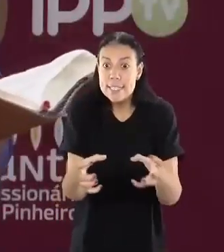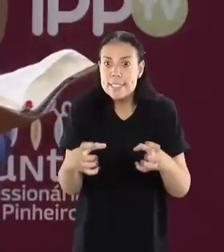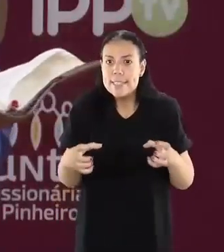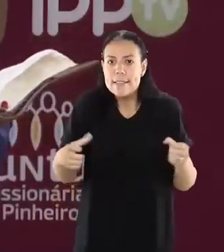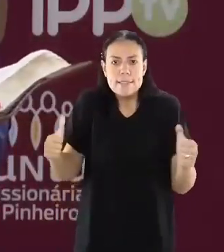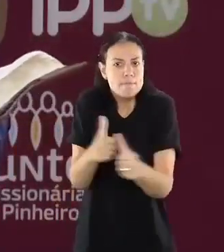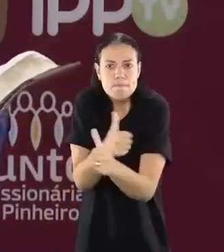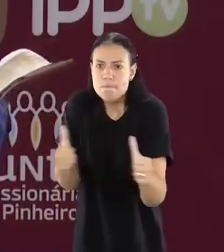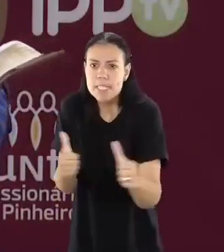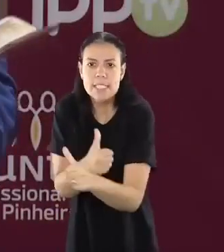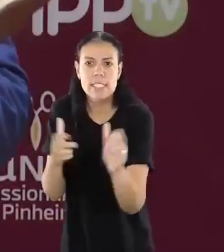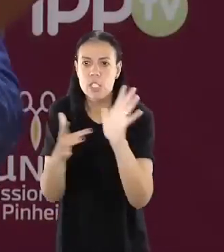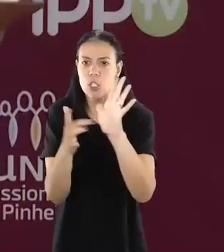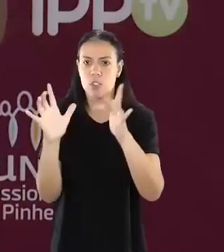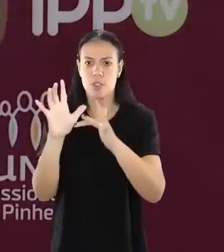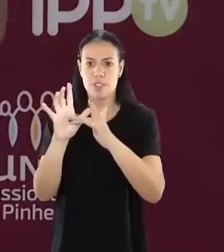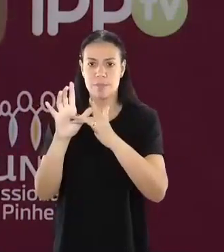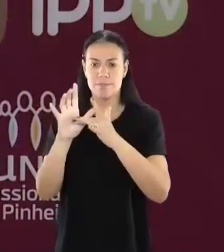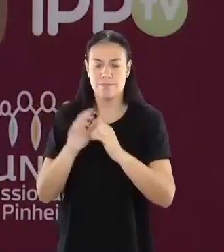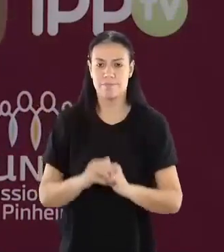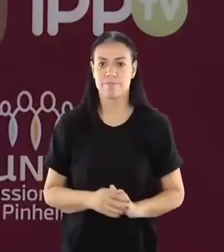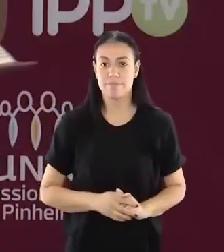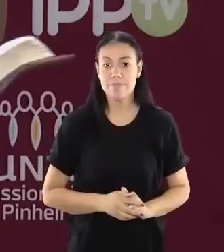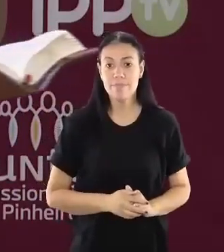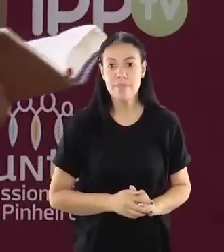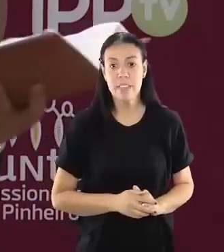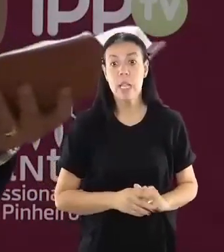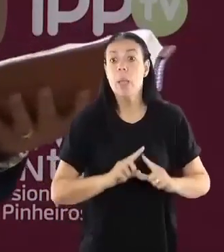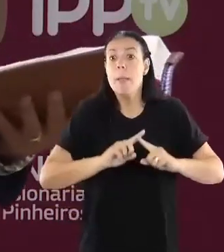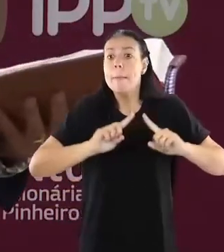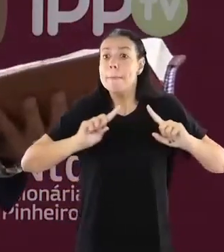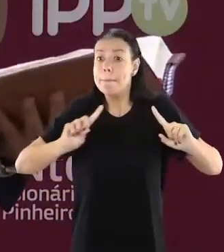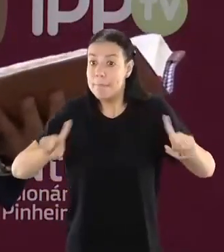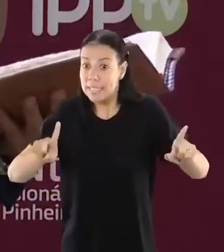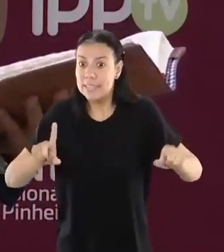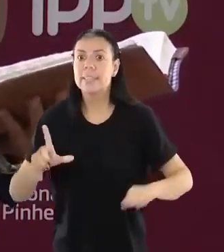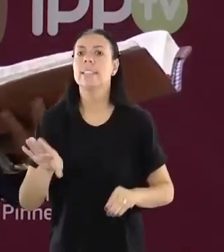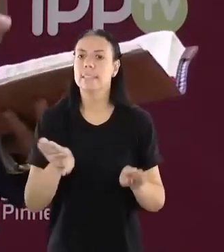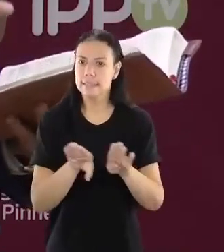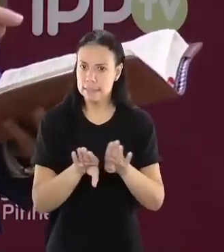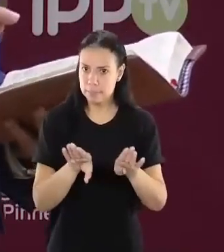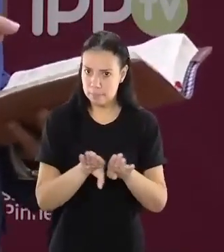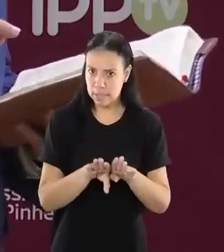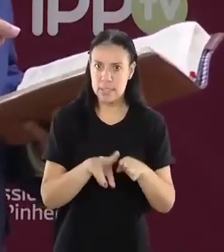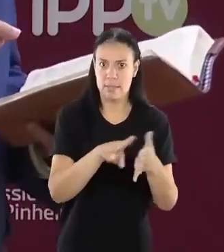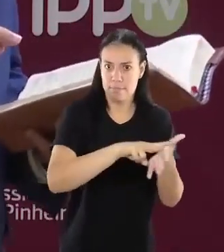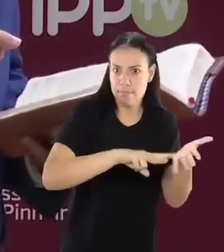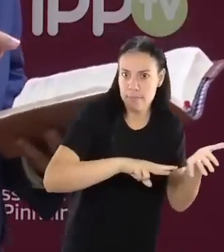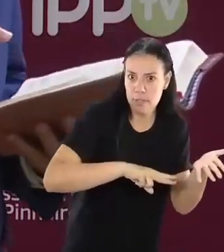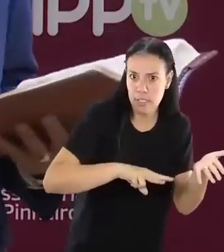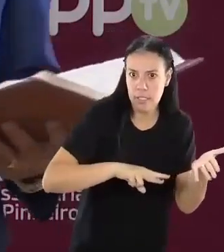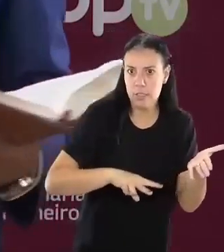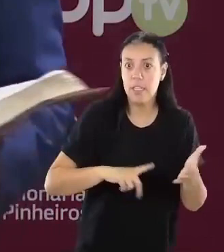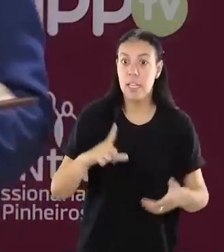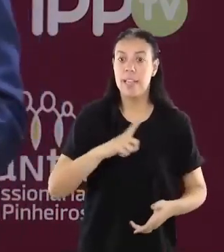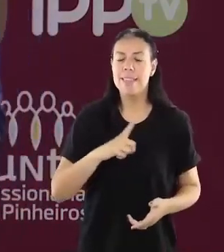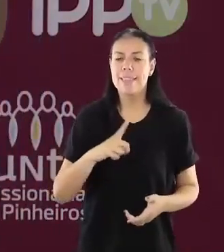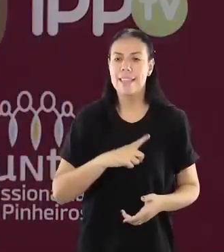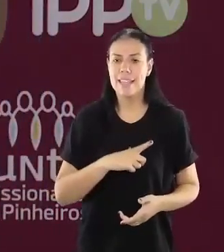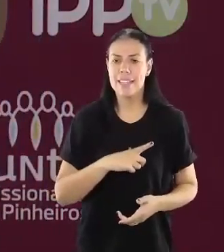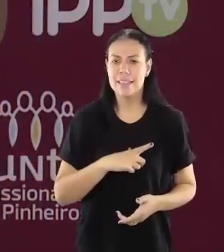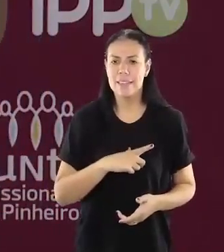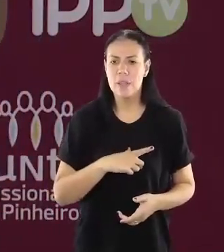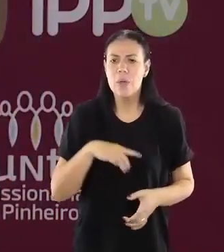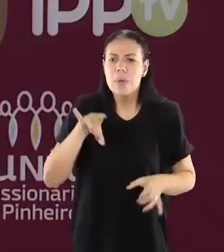perseguição. Mas há aqui no texto um outro grupo, que são os principais sacerdotes e